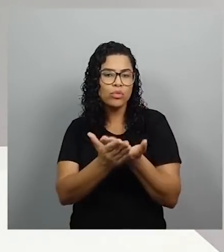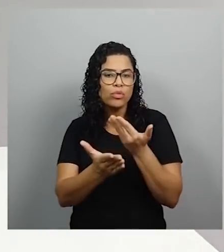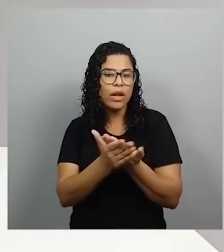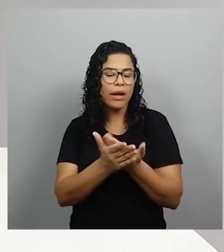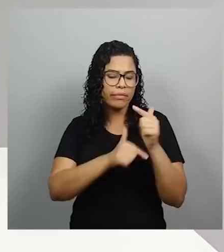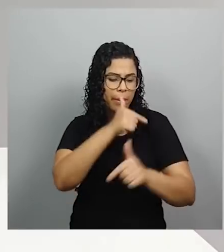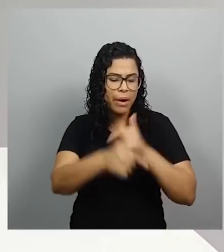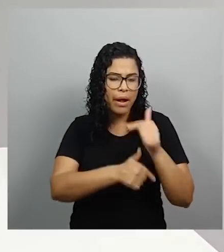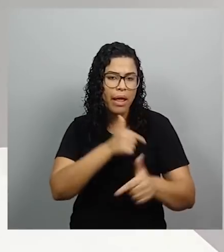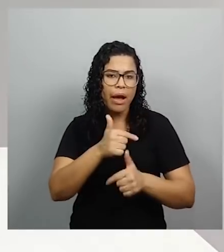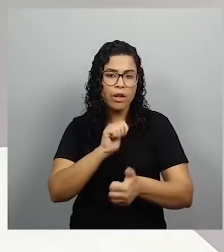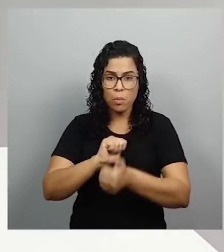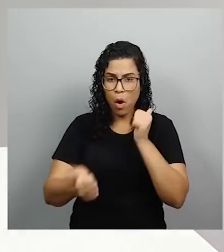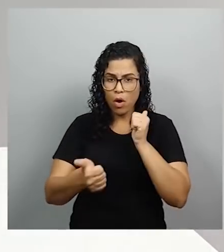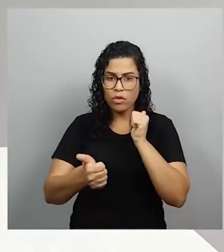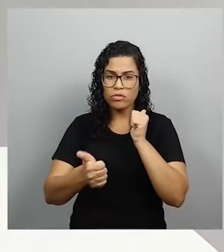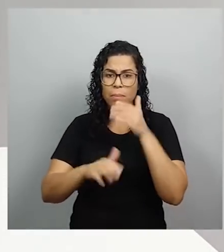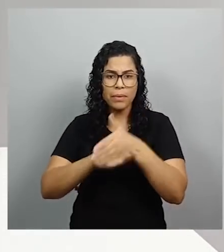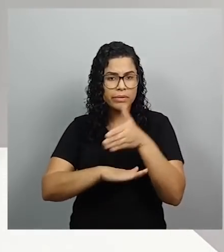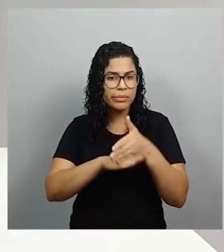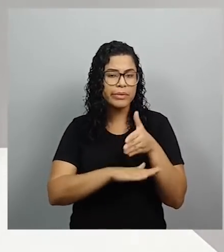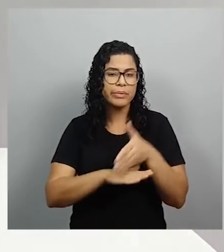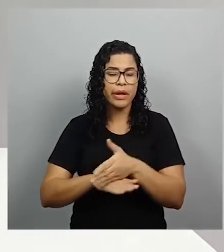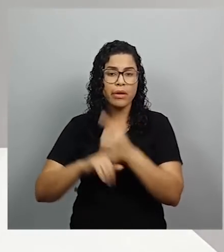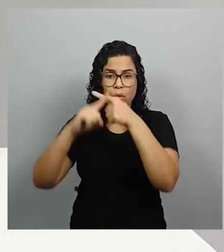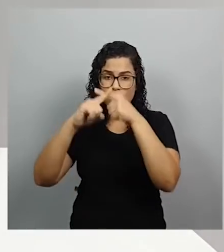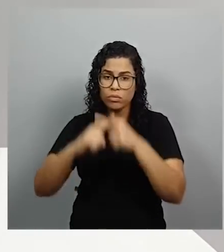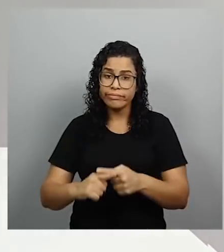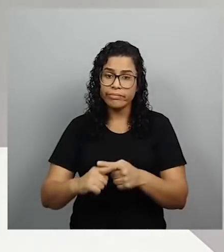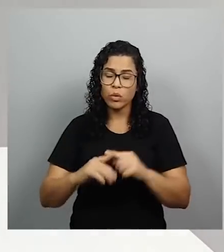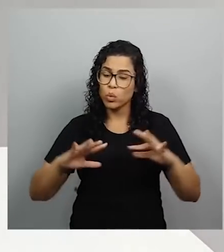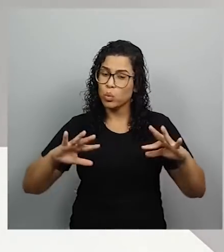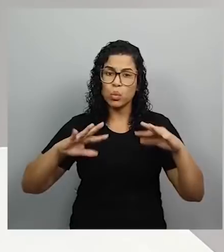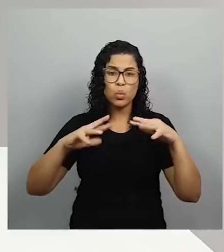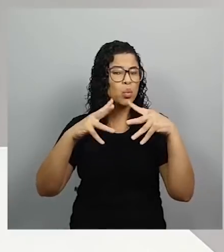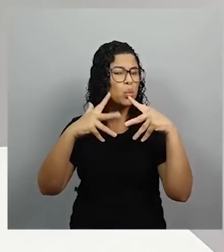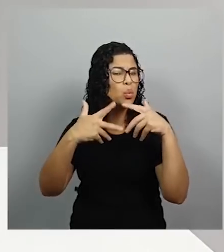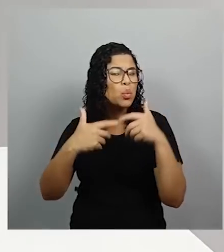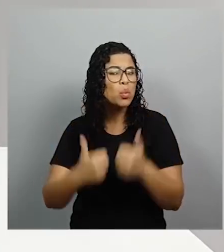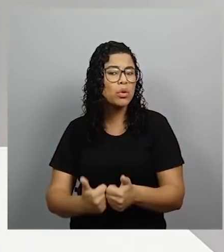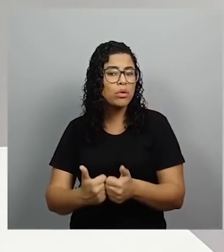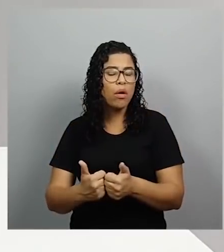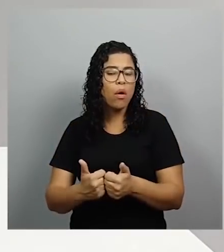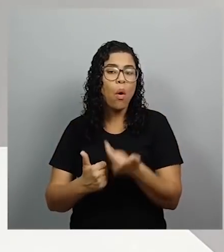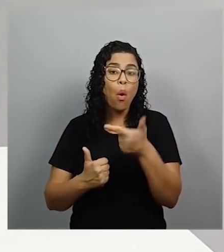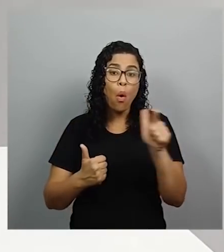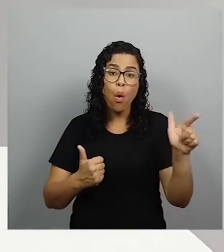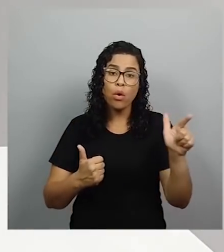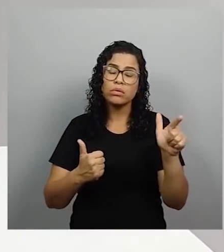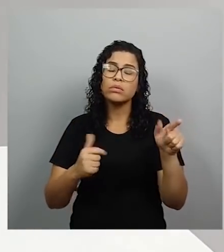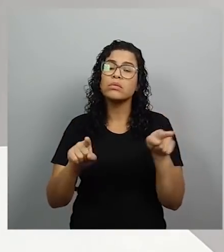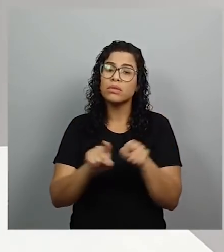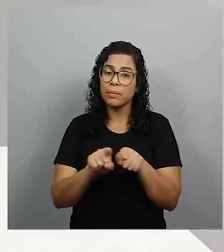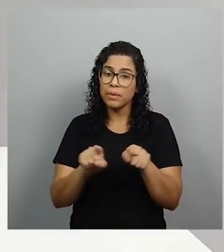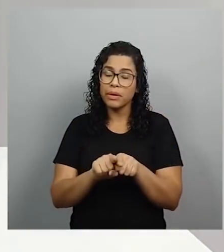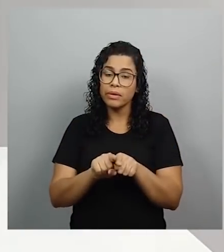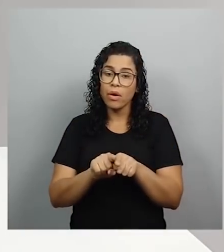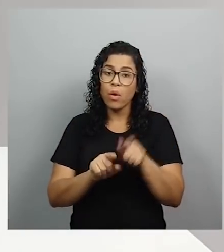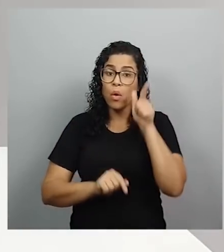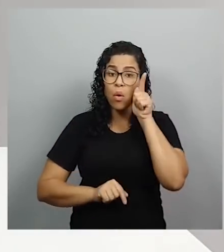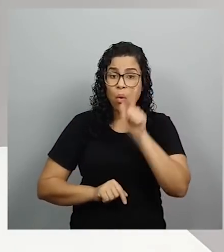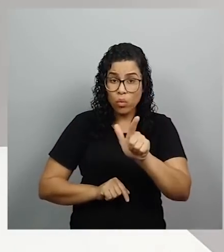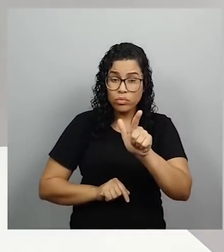trabalhar, praticar esportes, participar de competições esportivas, tudo isso e muitas outras coisas foram